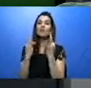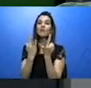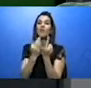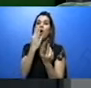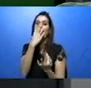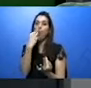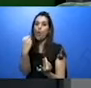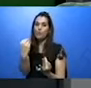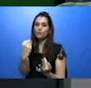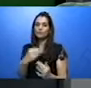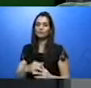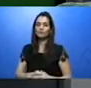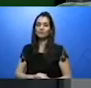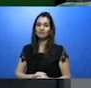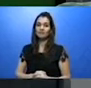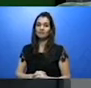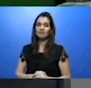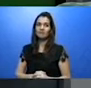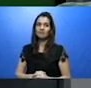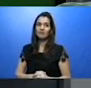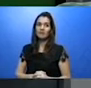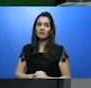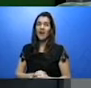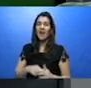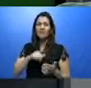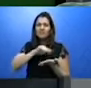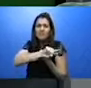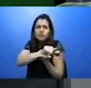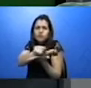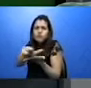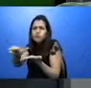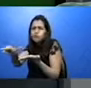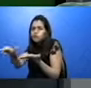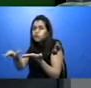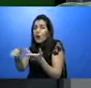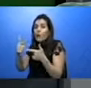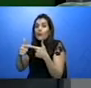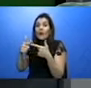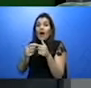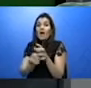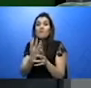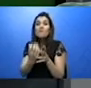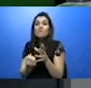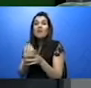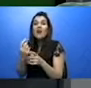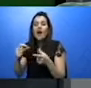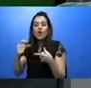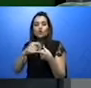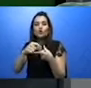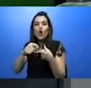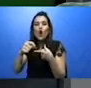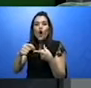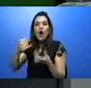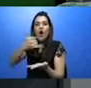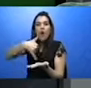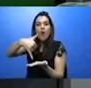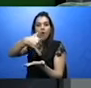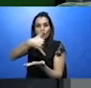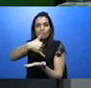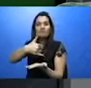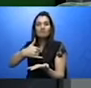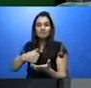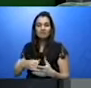Essa devastação ocorre para que haja plantações de soja, soja é utilizado para fazer aquele óleo que nós utilizamos para